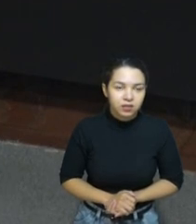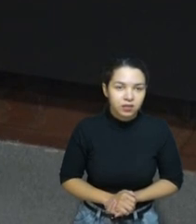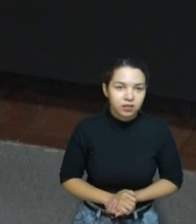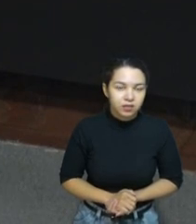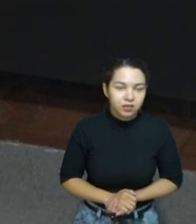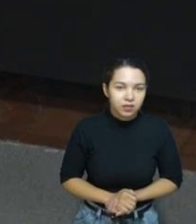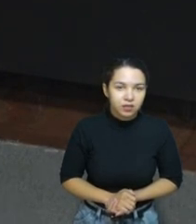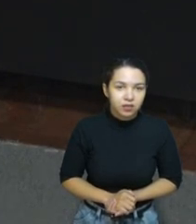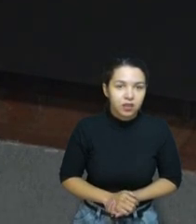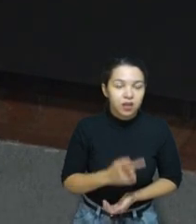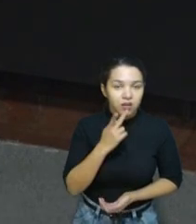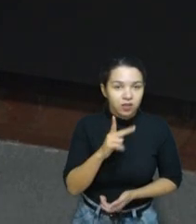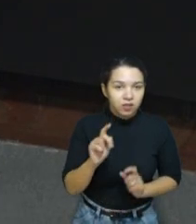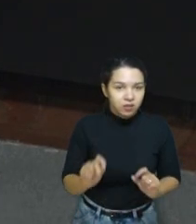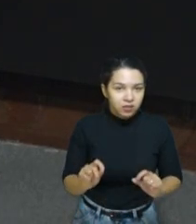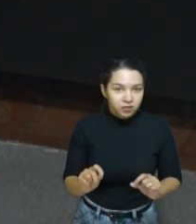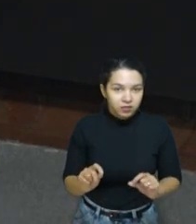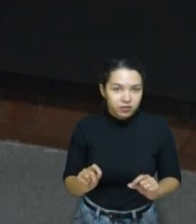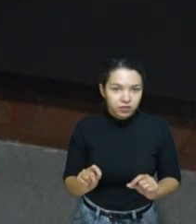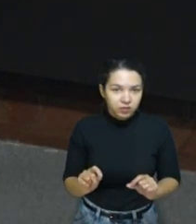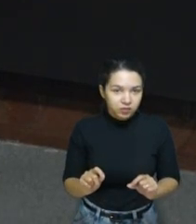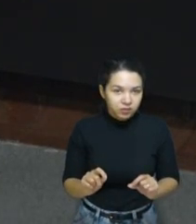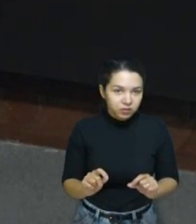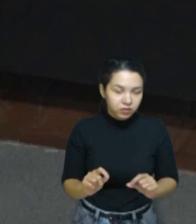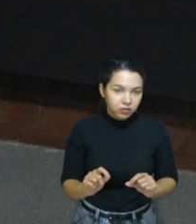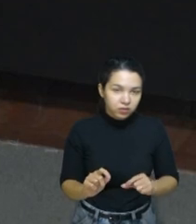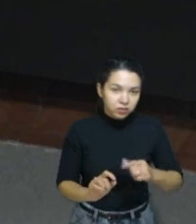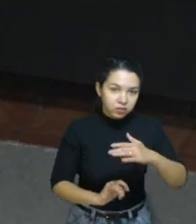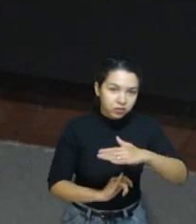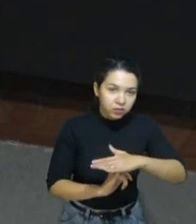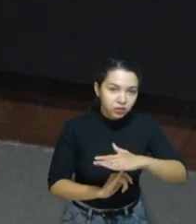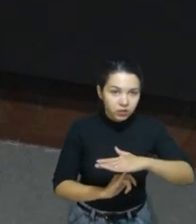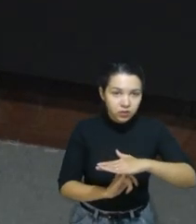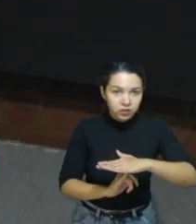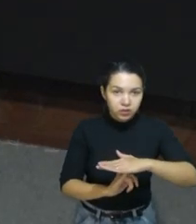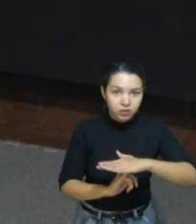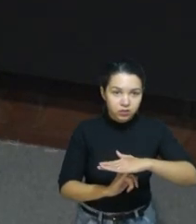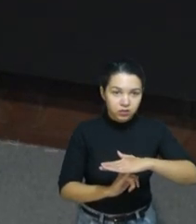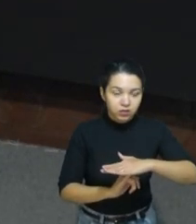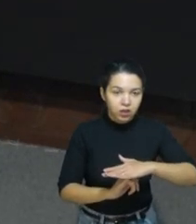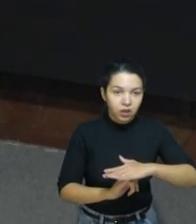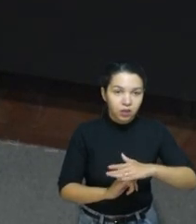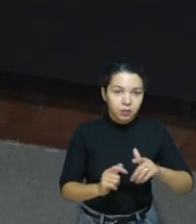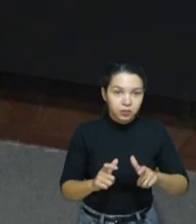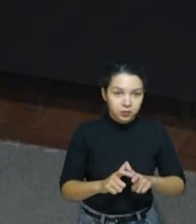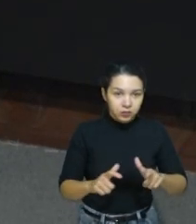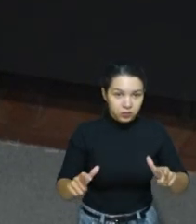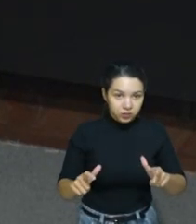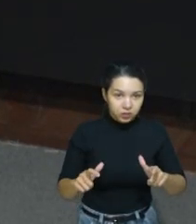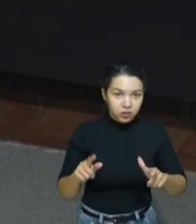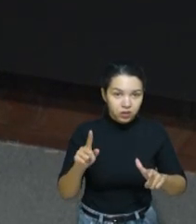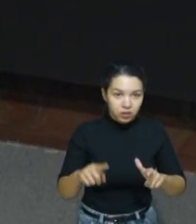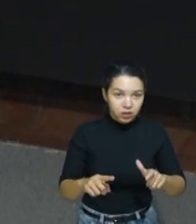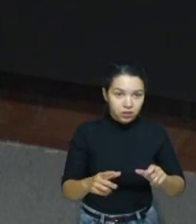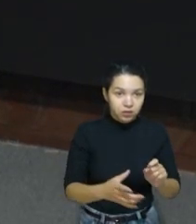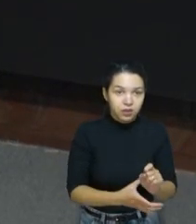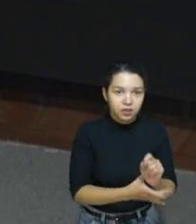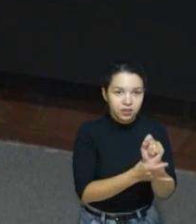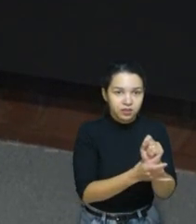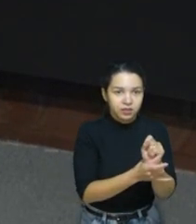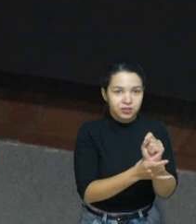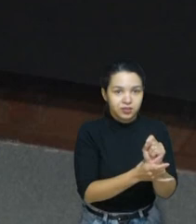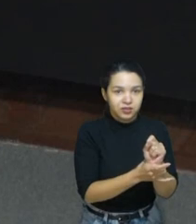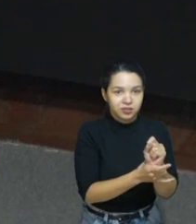Ah, e outra coisa só assim, para dizer que a indústria que está mais adiantada nisso é a de inseguro.